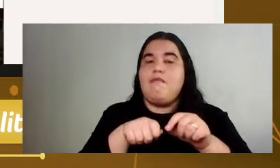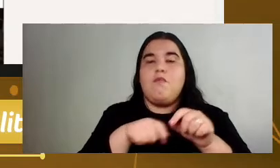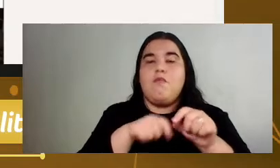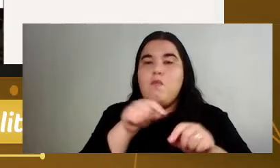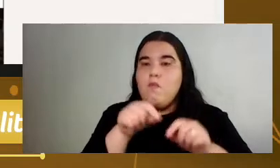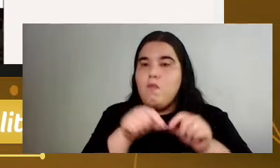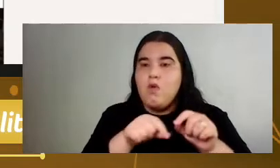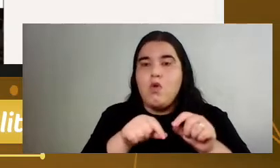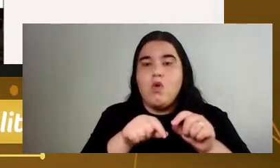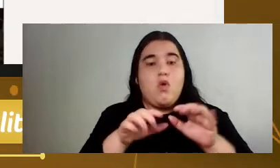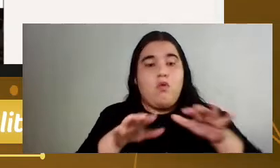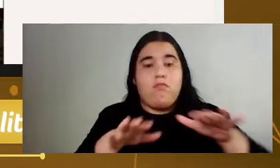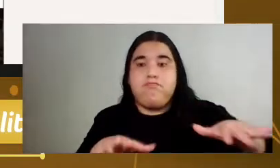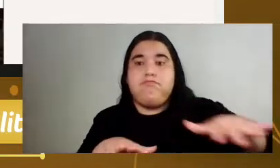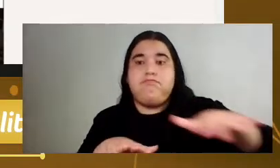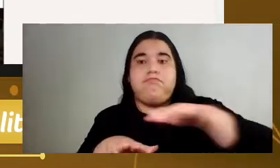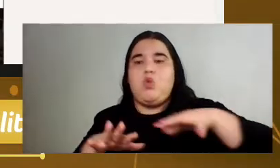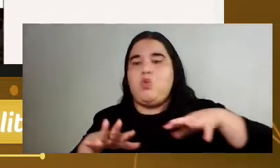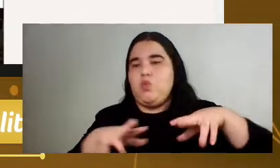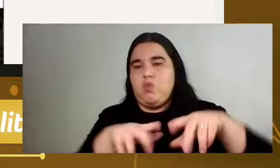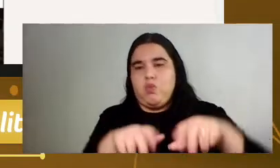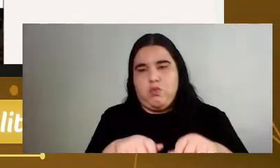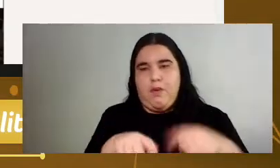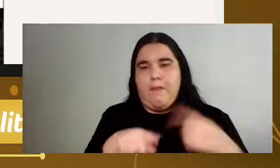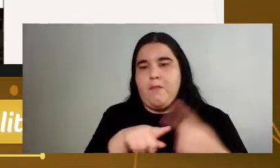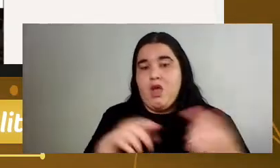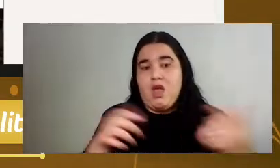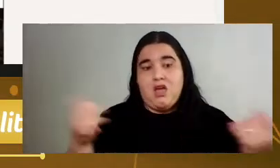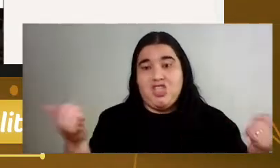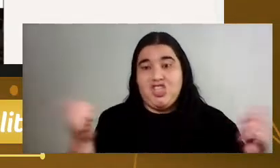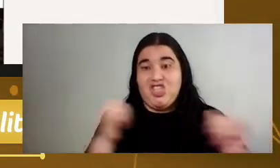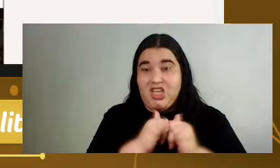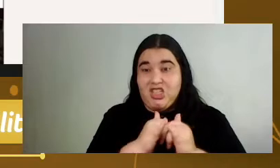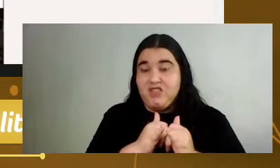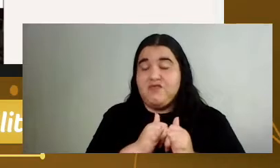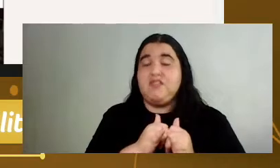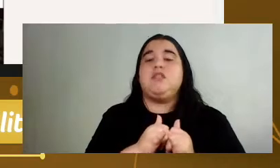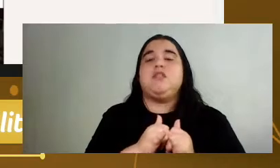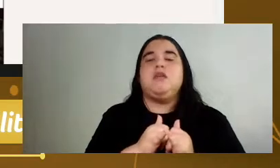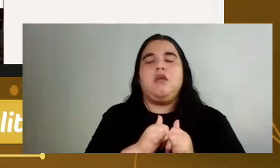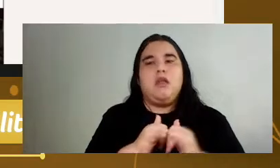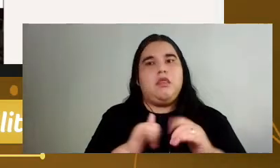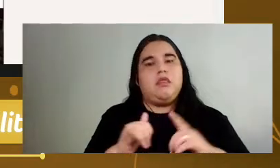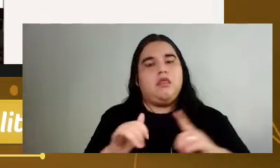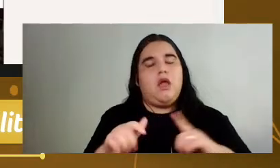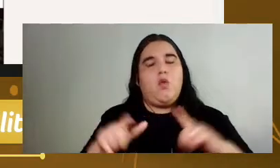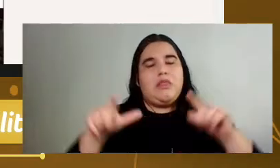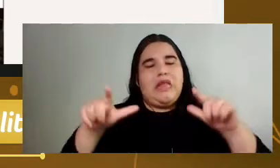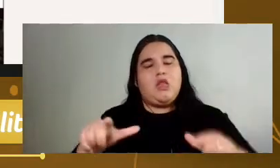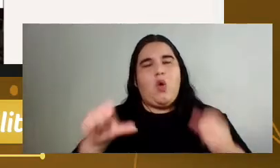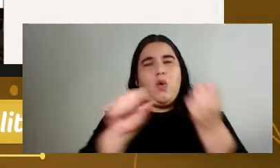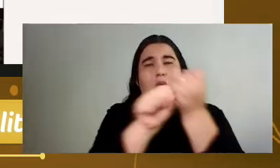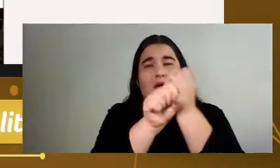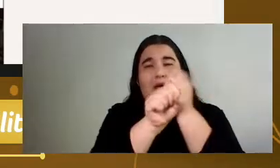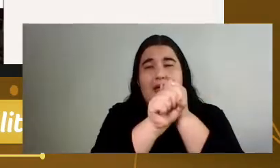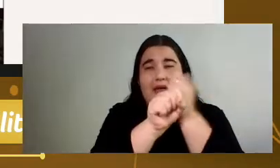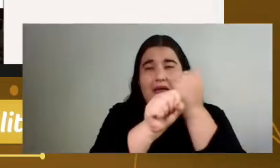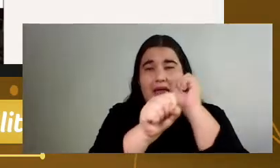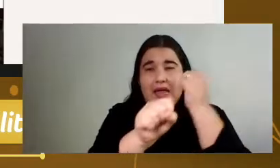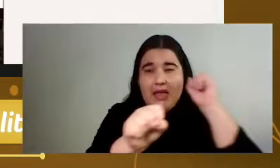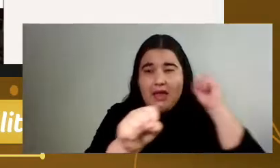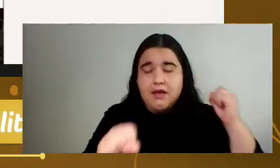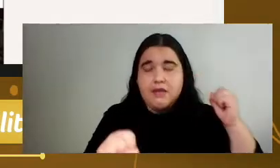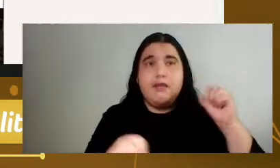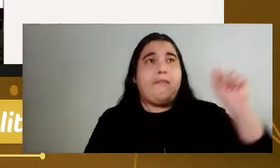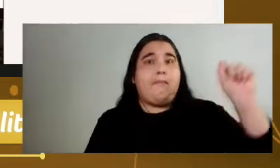área da Chess. A Chess é uma empresa de extensão territorial muito grande, ela atua em todo o